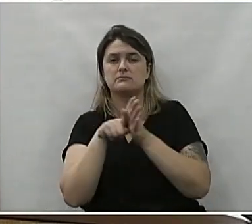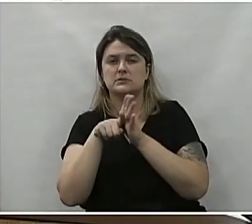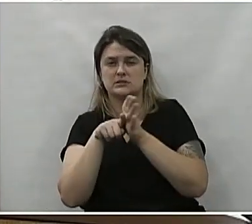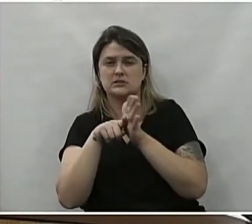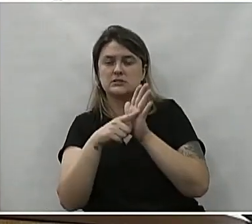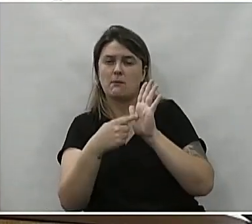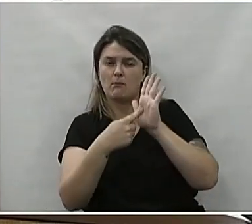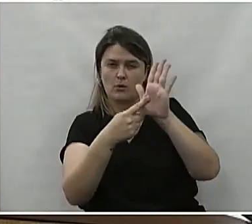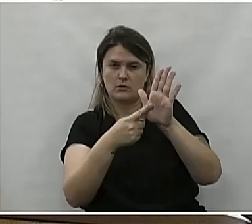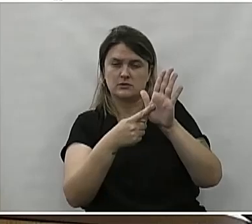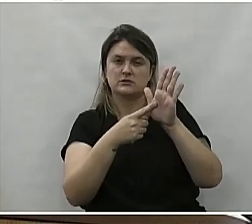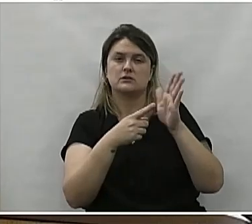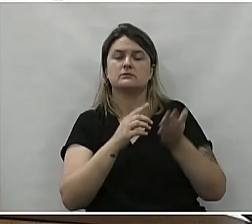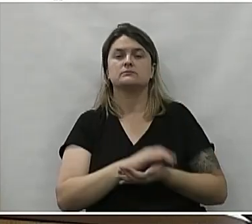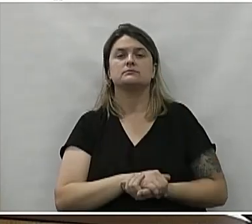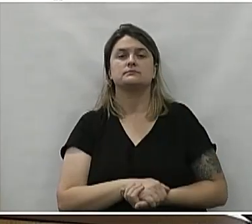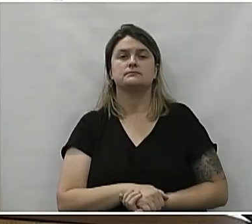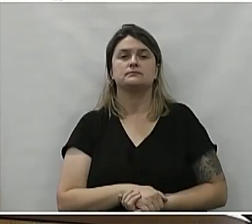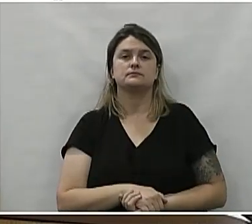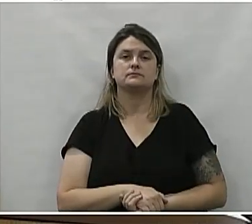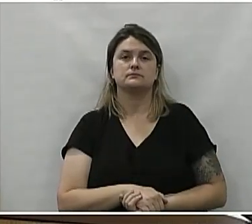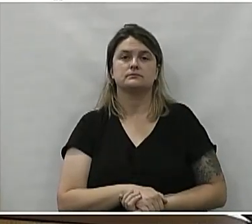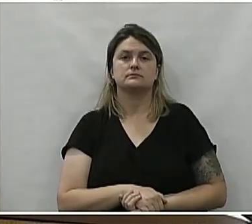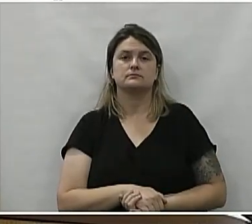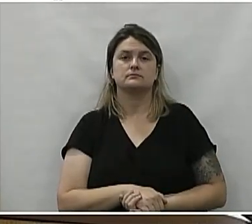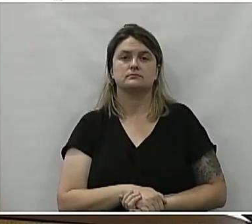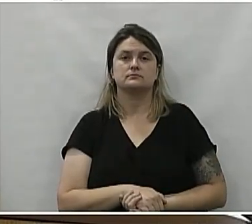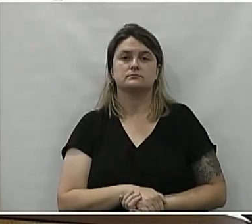Levanta E quando nos Apresentou Essa pesquisa